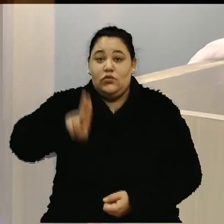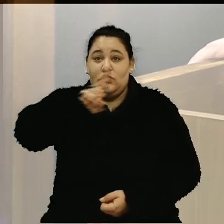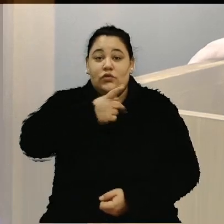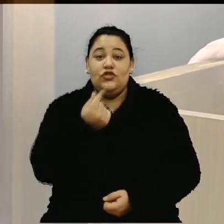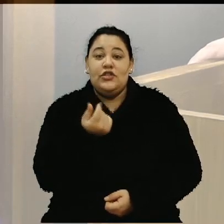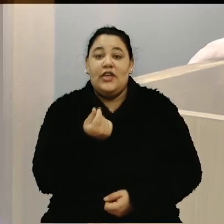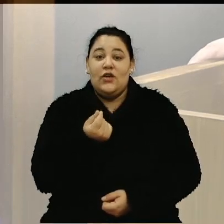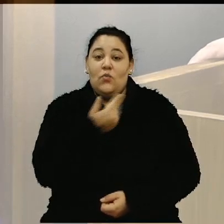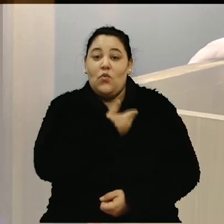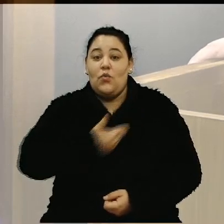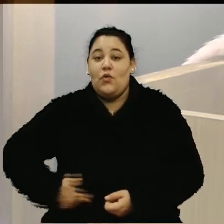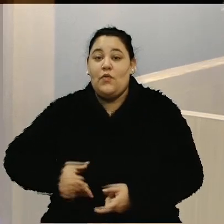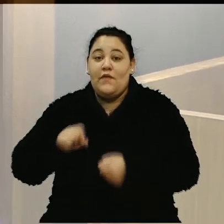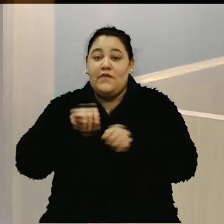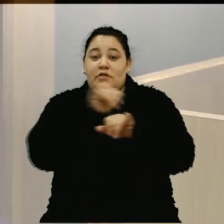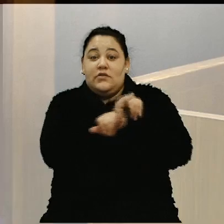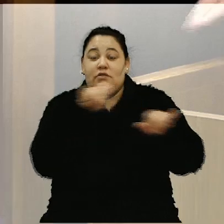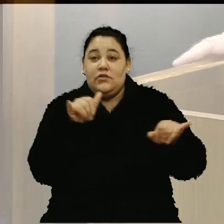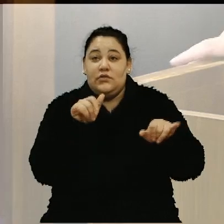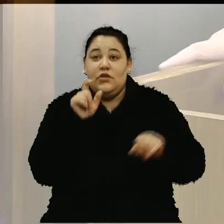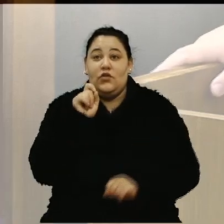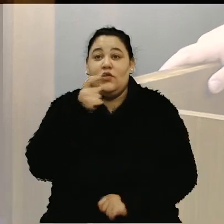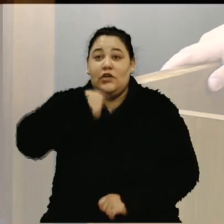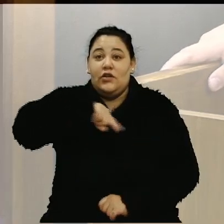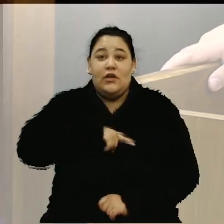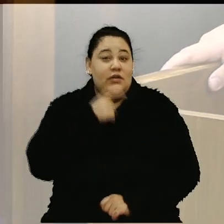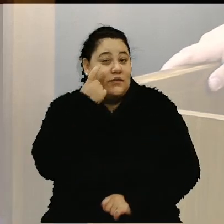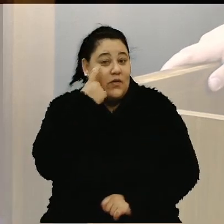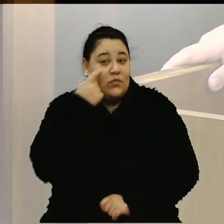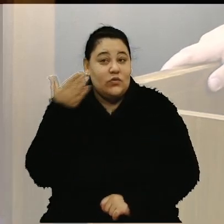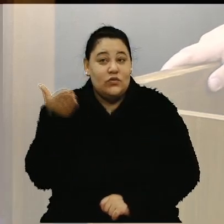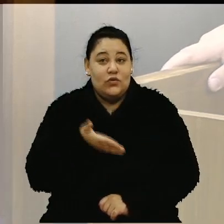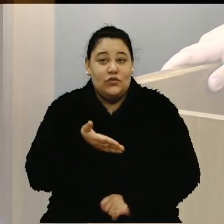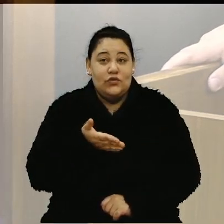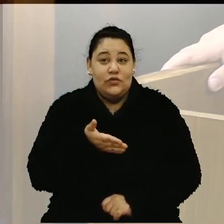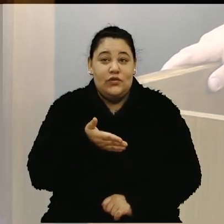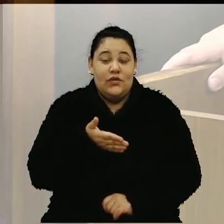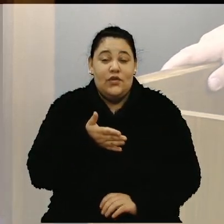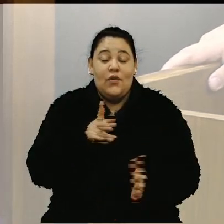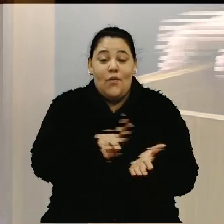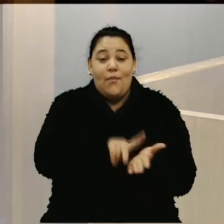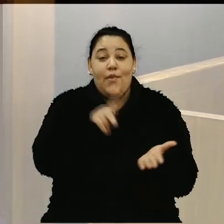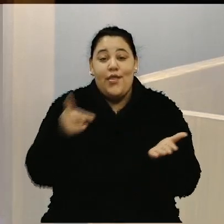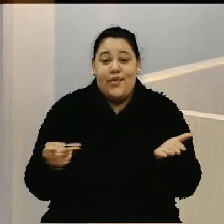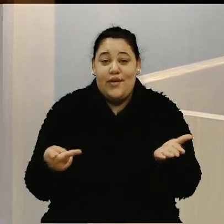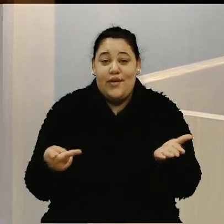campanha. E o que nós vemos hoje, de página inteira no jornal Pioneiro? Se não é uma